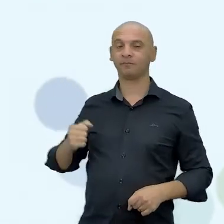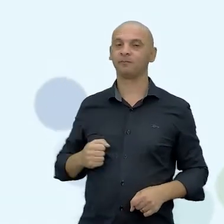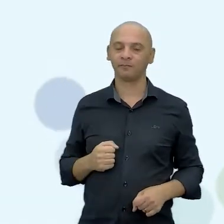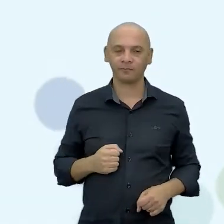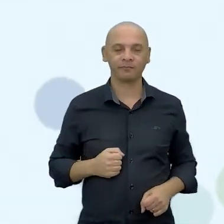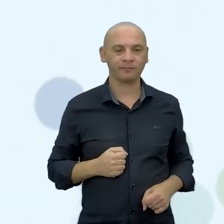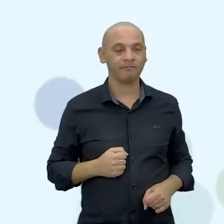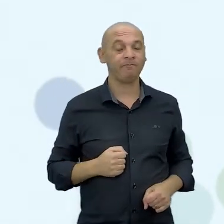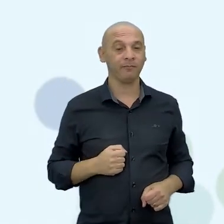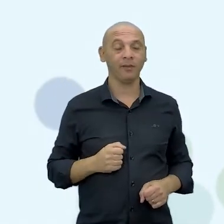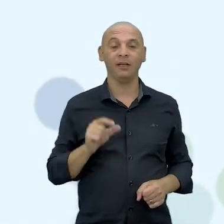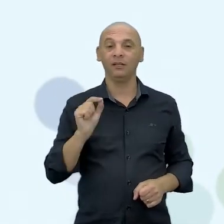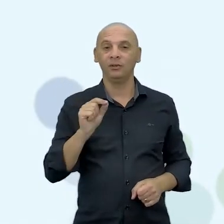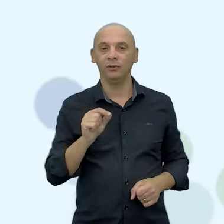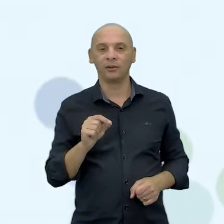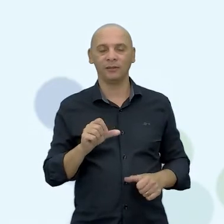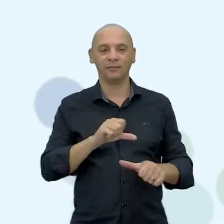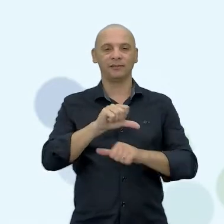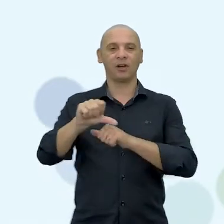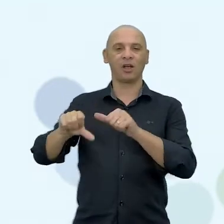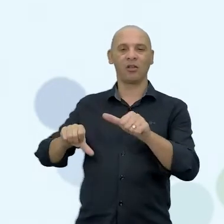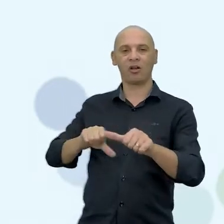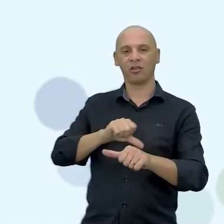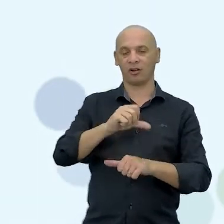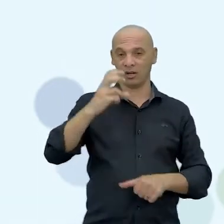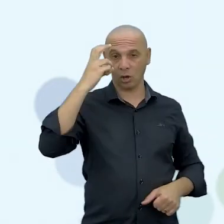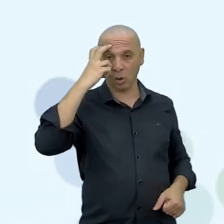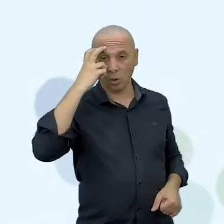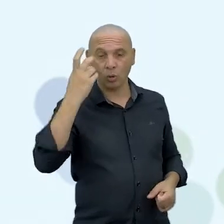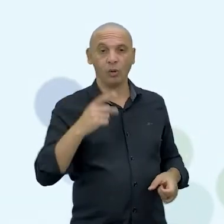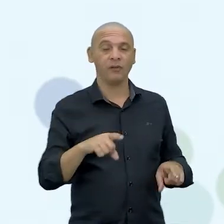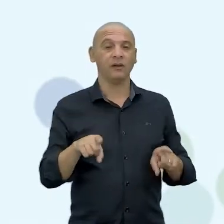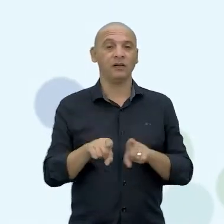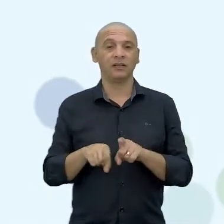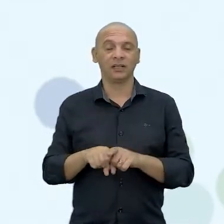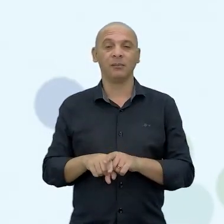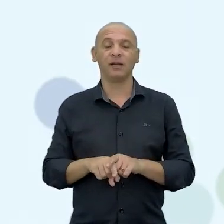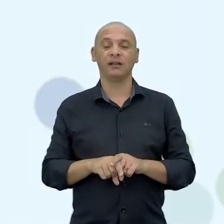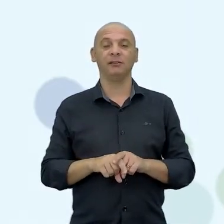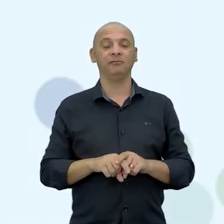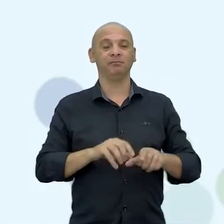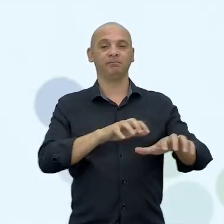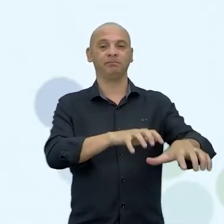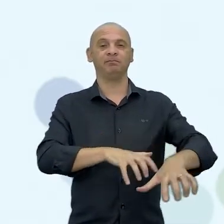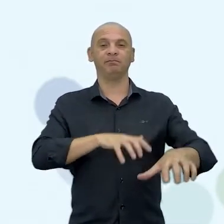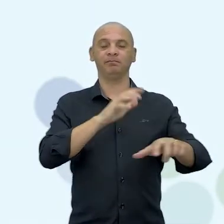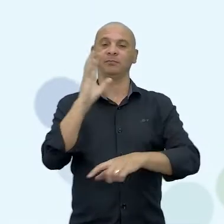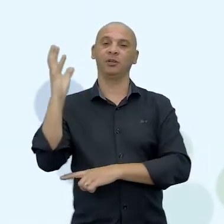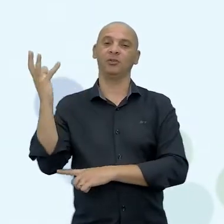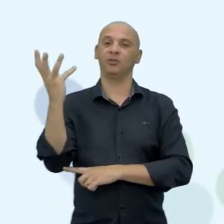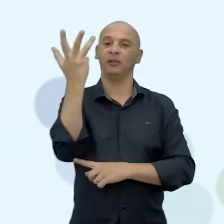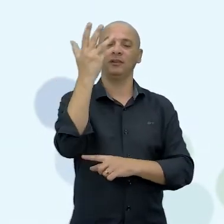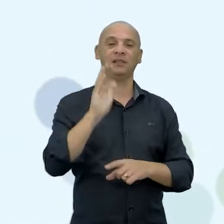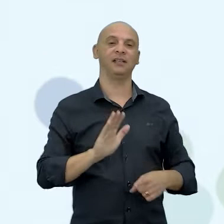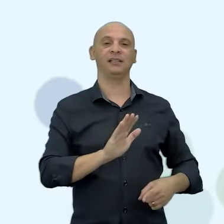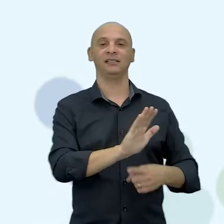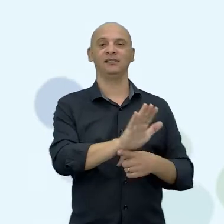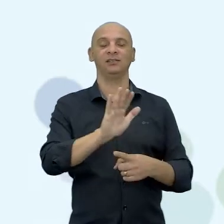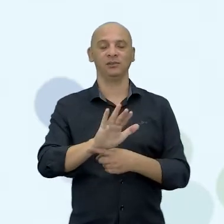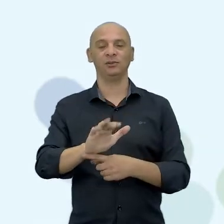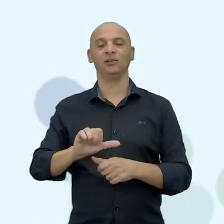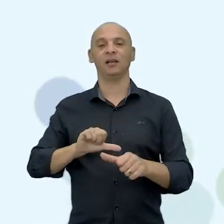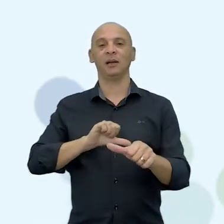mais complexas. A rotação de culturas ou a agrofloresta, por exemplo, podem atenuar as